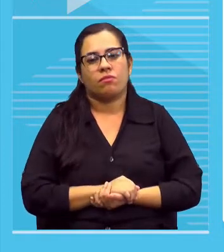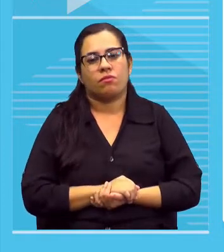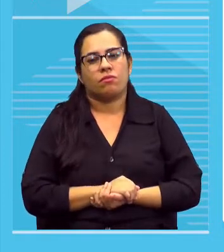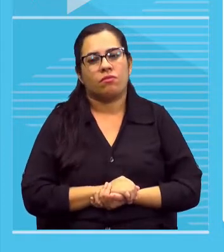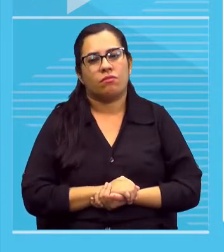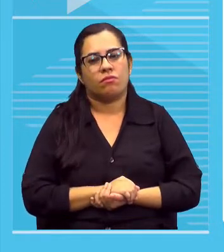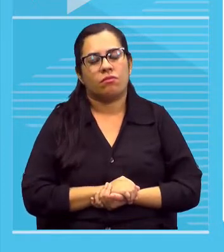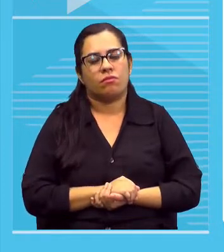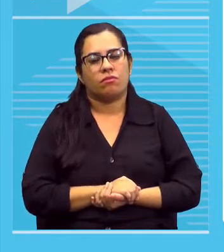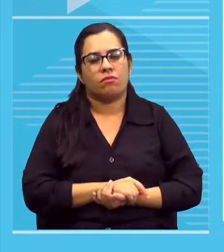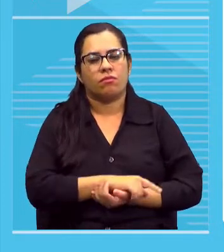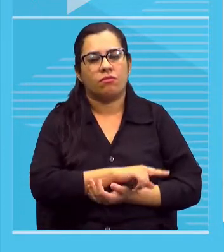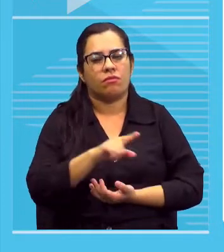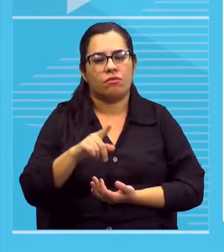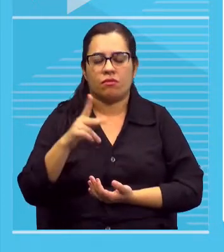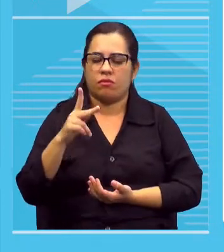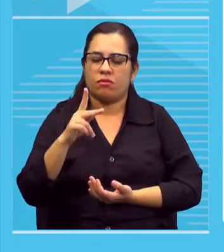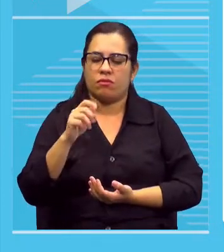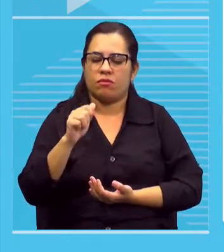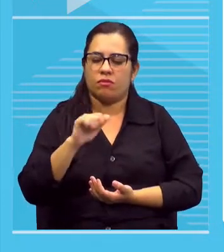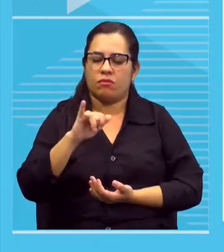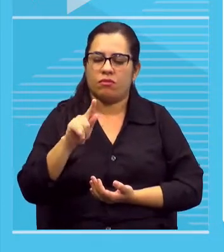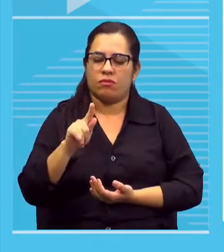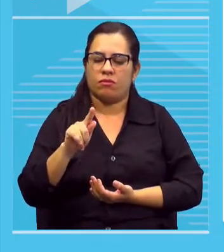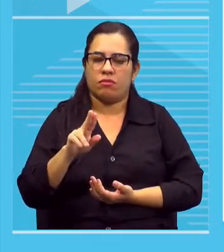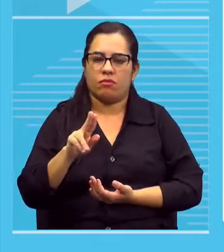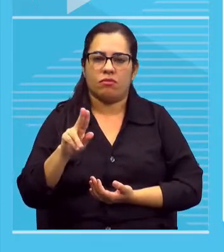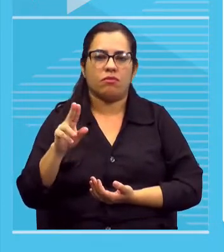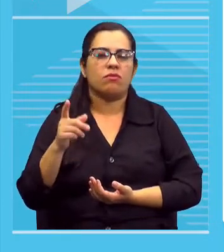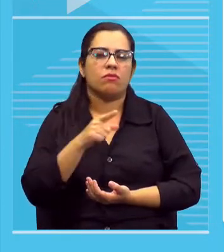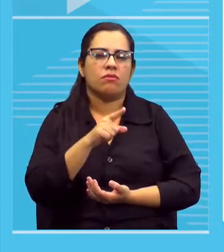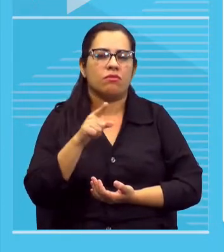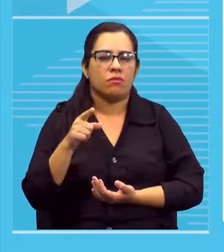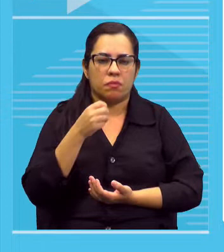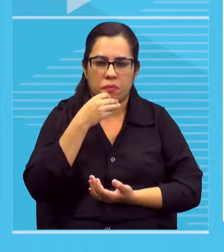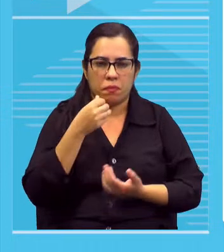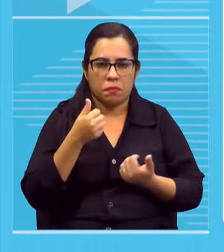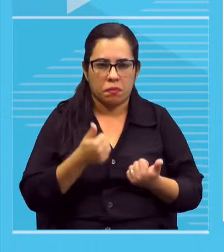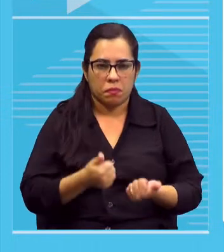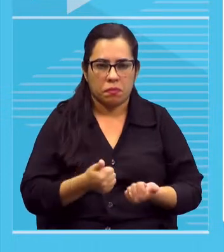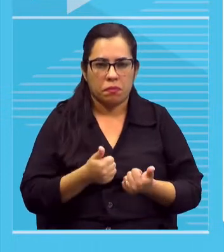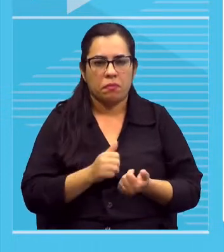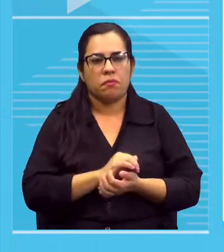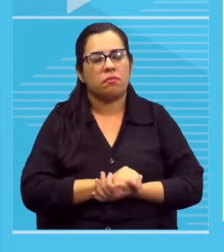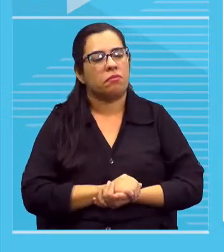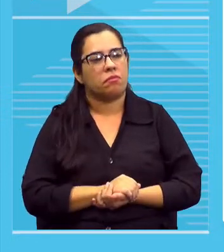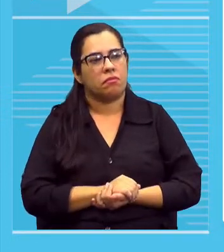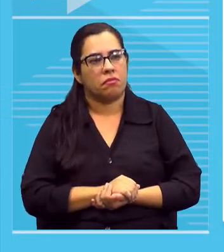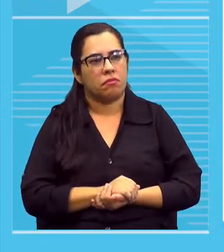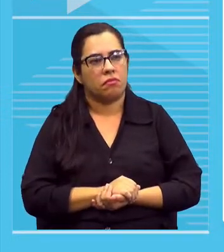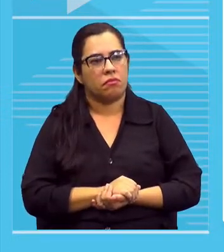Fala galera lá de Pajeú o Ribeiro Gaivota